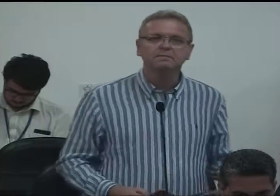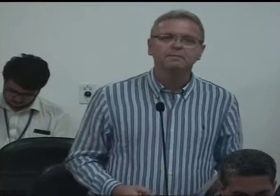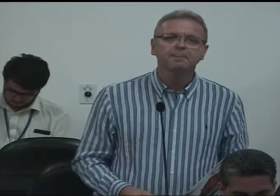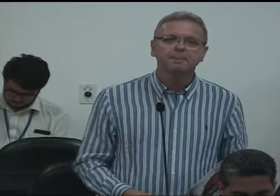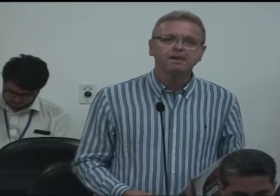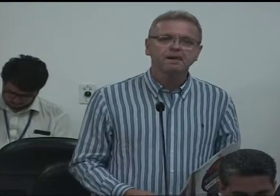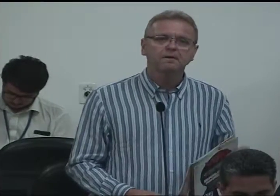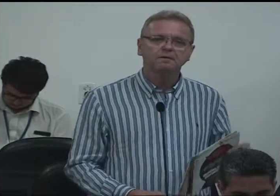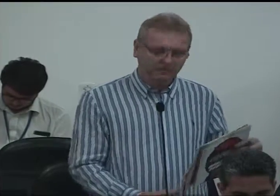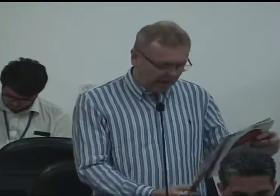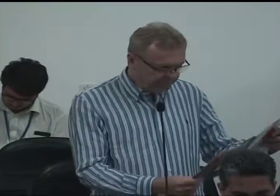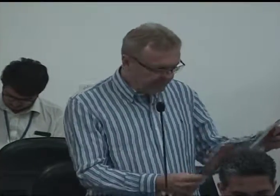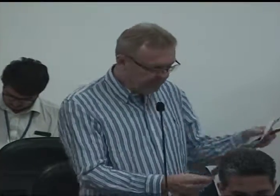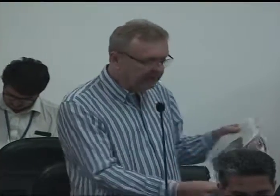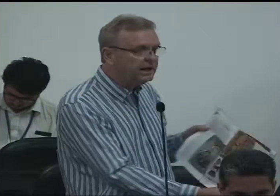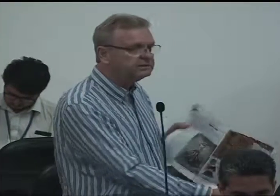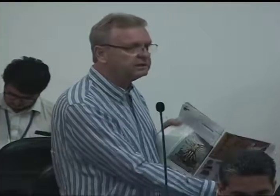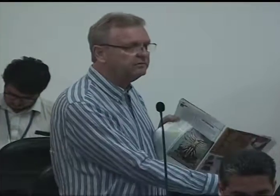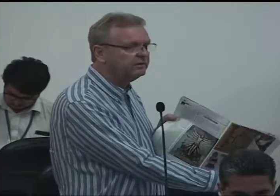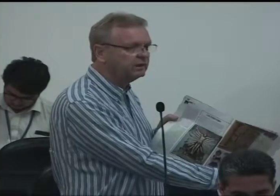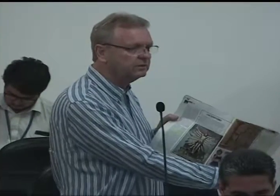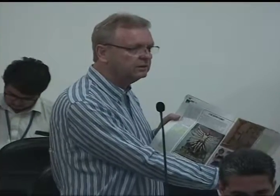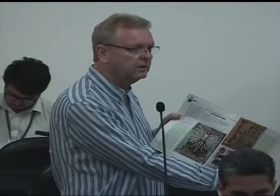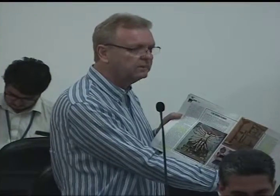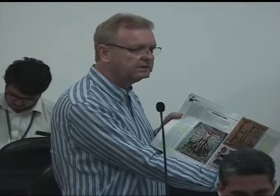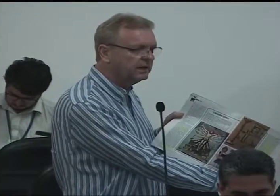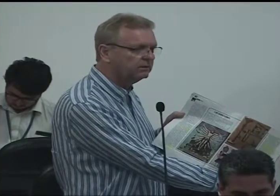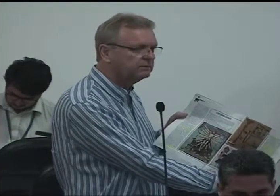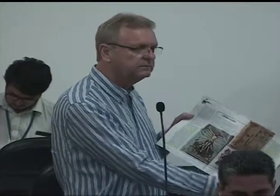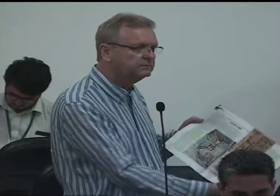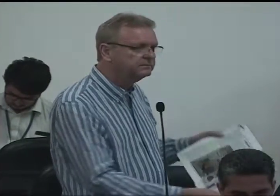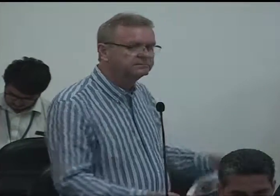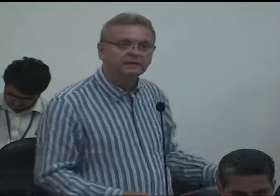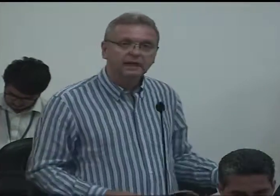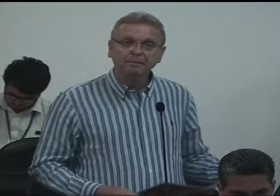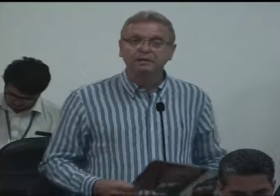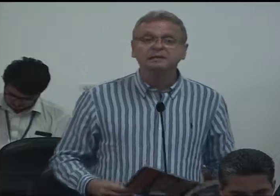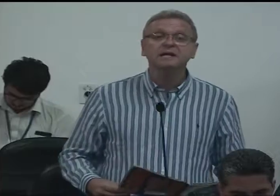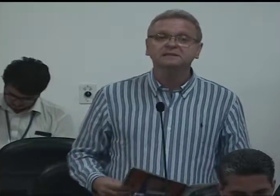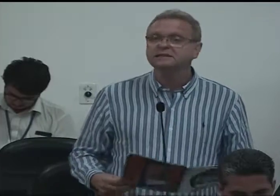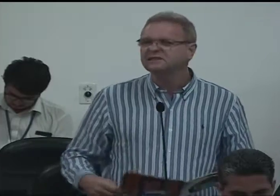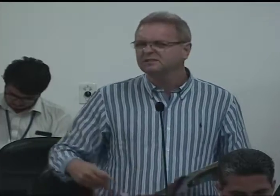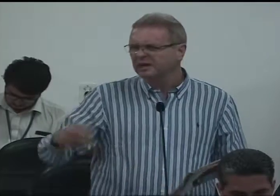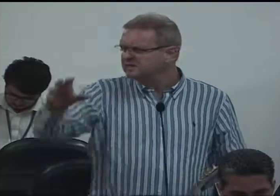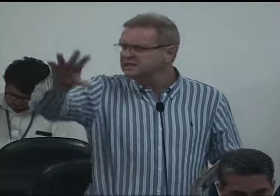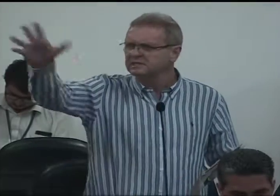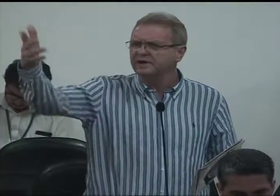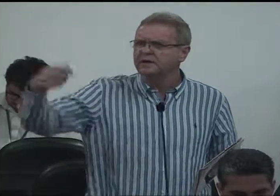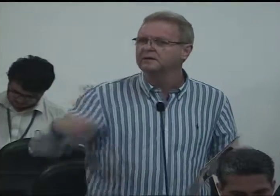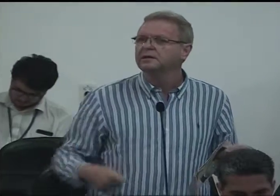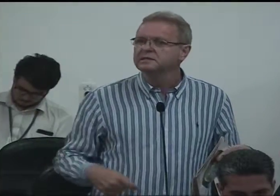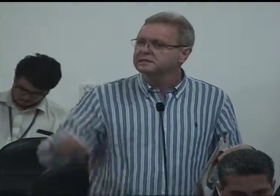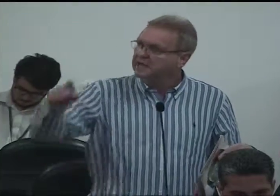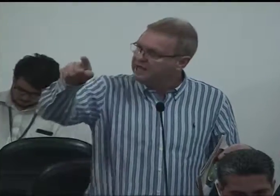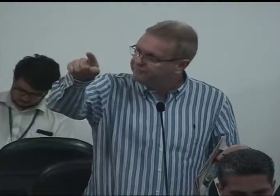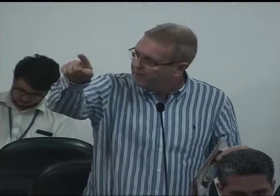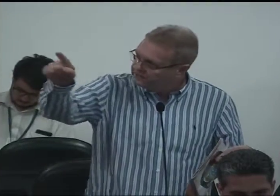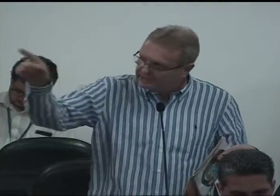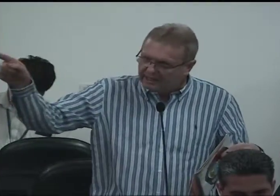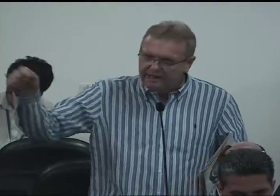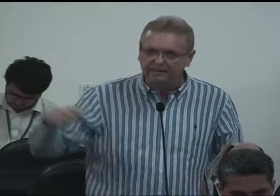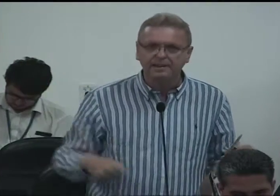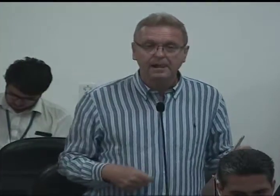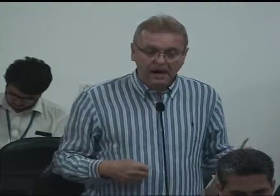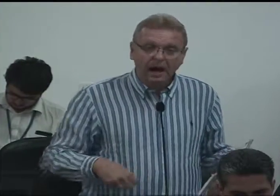travesti. Aí põe uma criança aqui, vereador Marcelo, lá para as crianças verem, sem